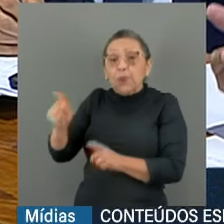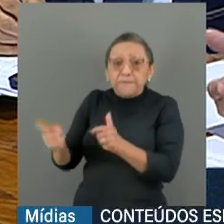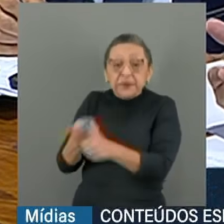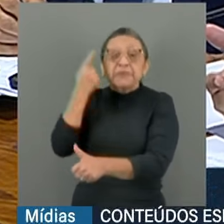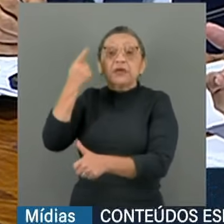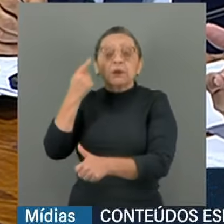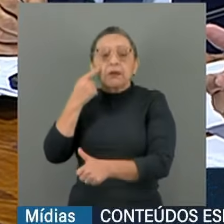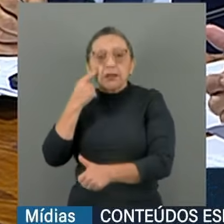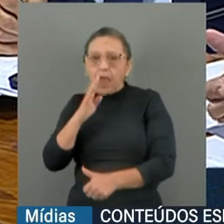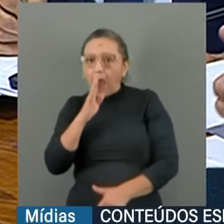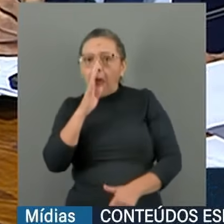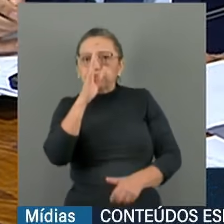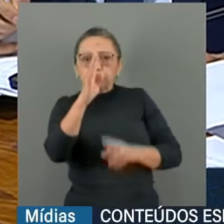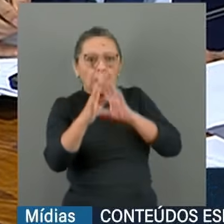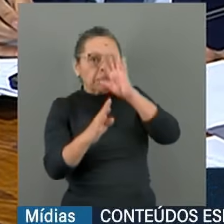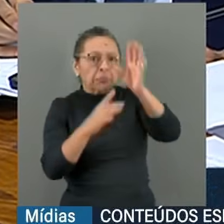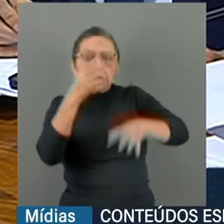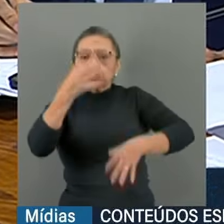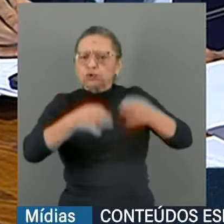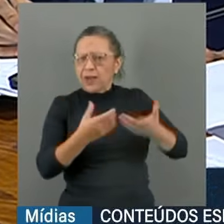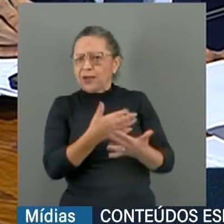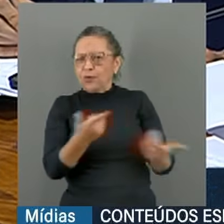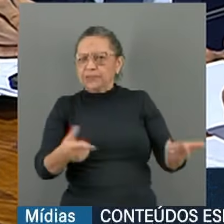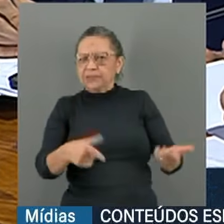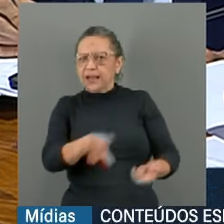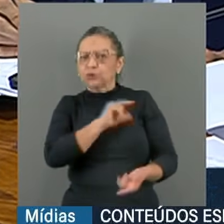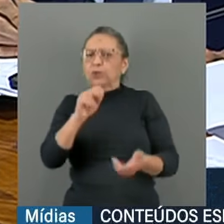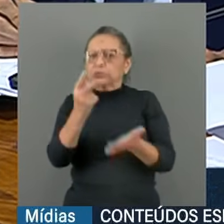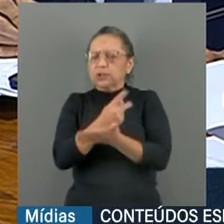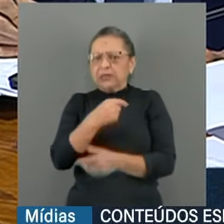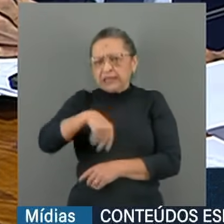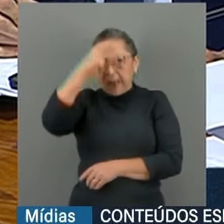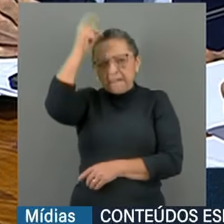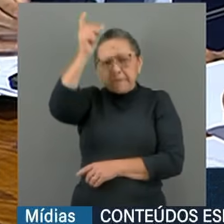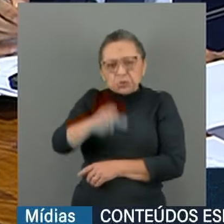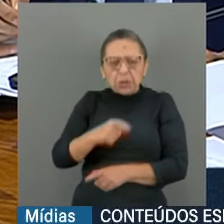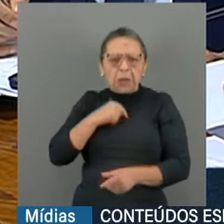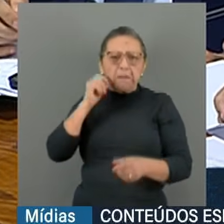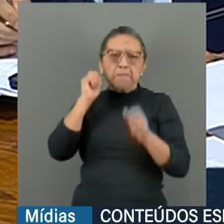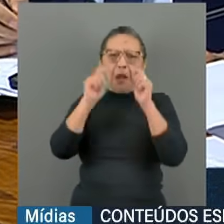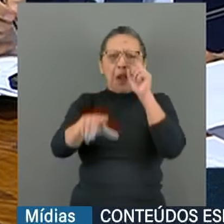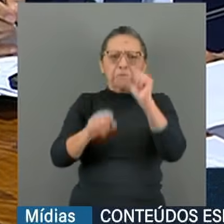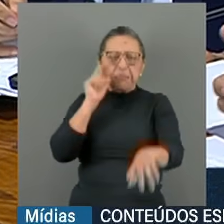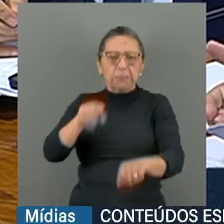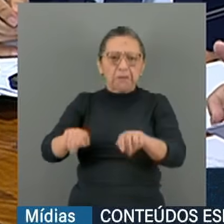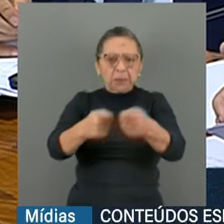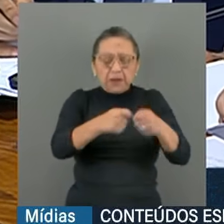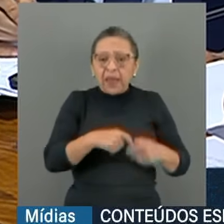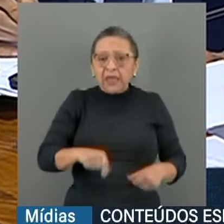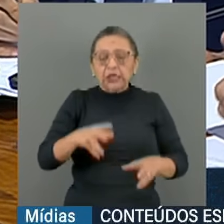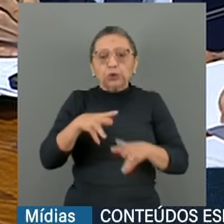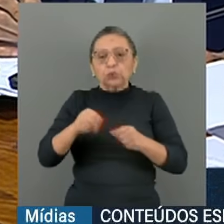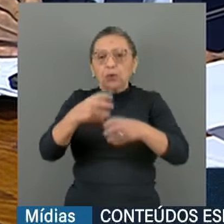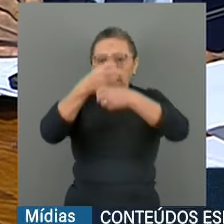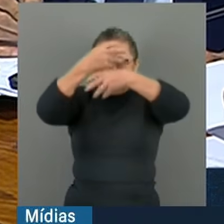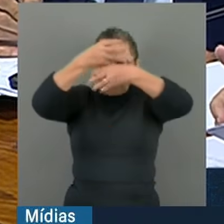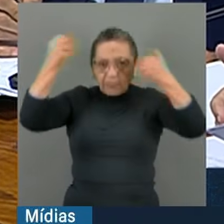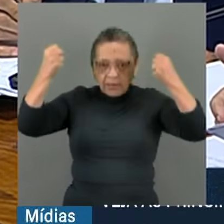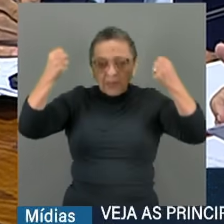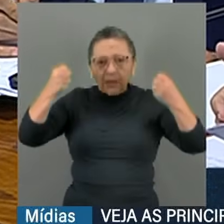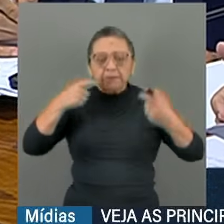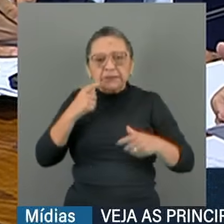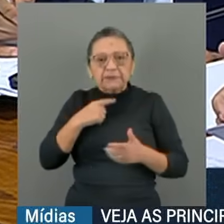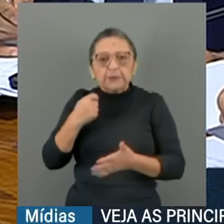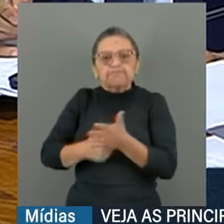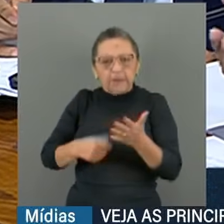fazer julgamento prévio sobre aquele evento, de que as pessoas que haviam depredado e barbarizado eram terroristas e precisavam ser combatidos